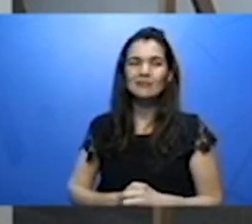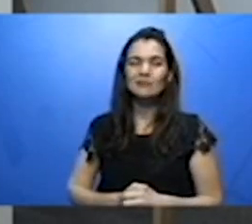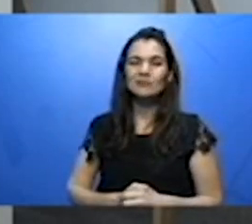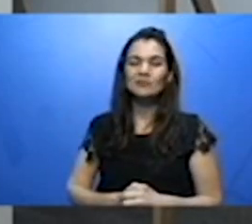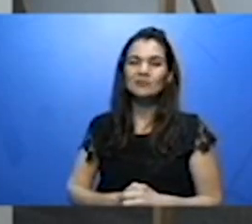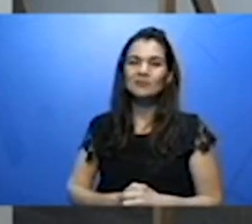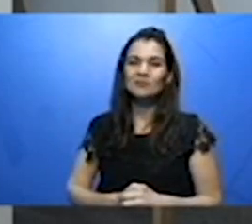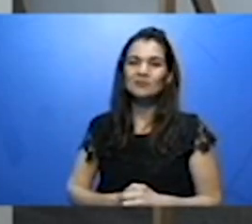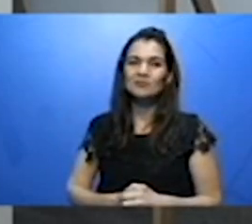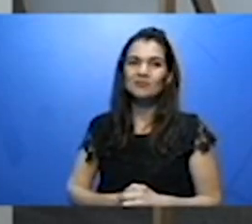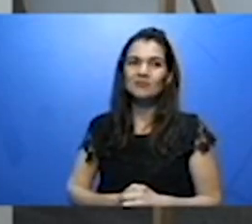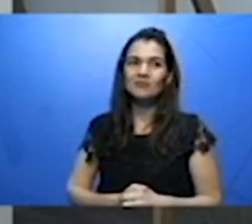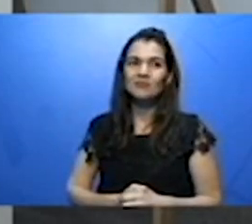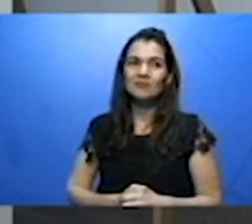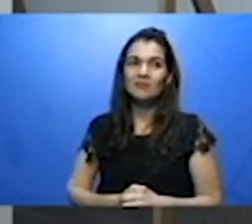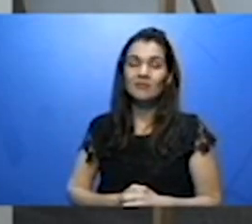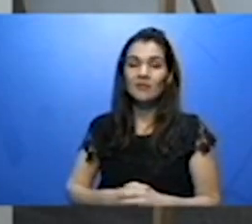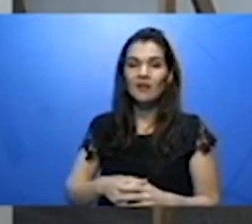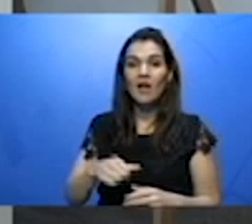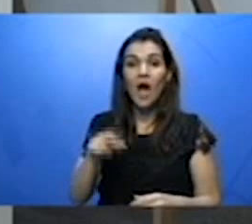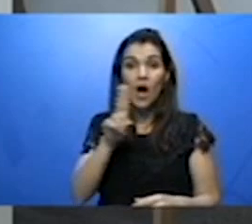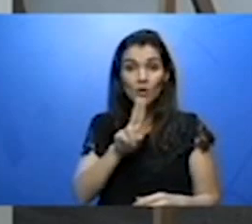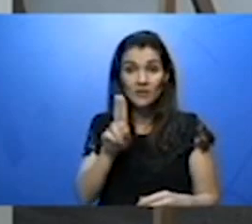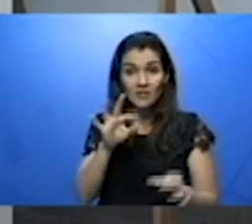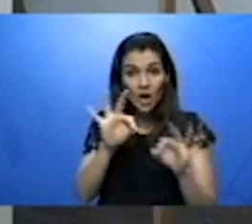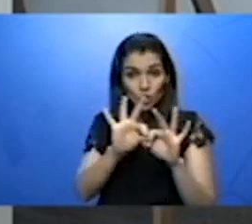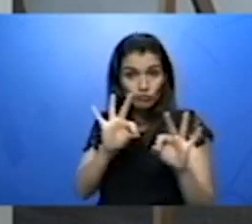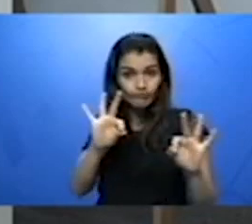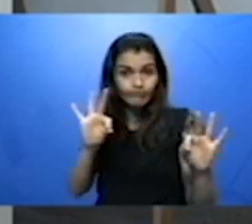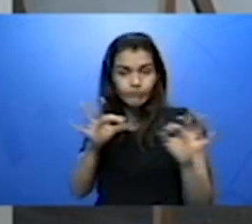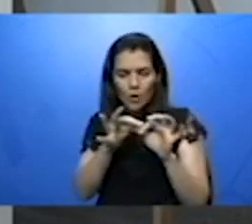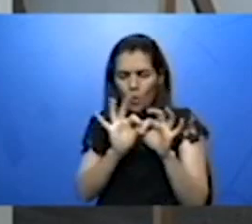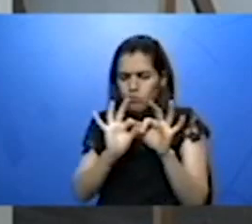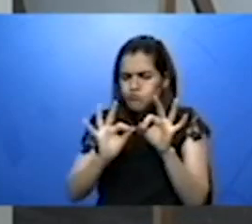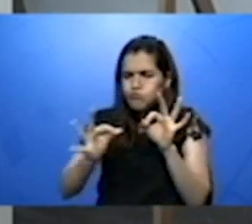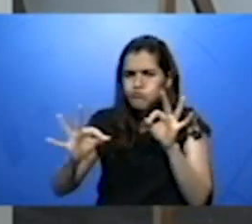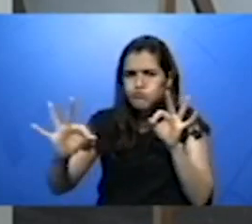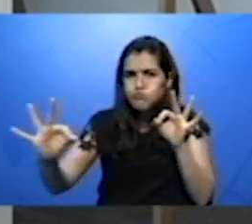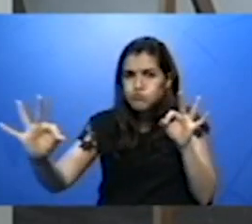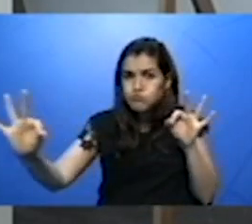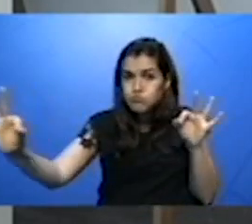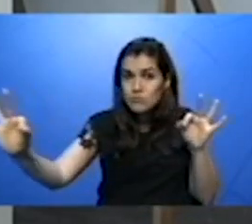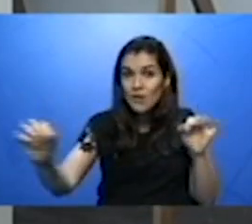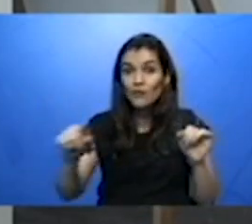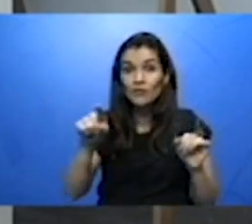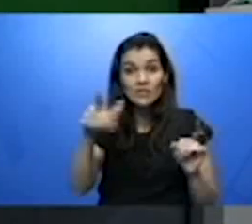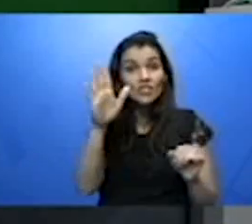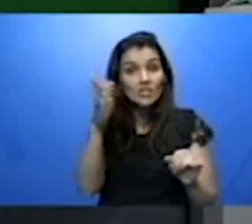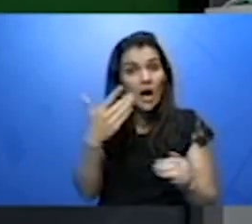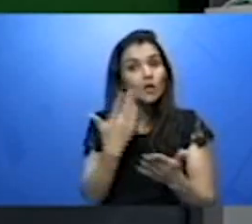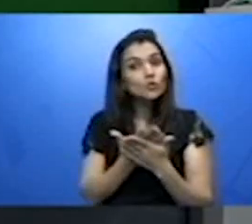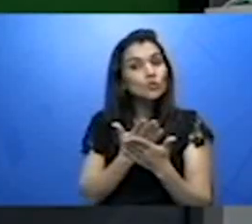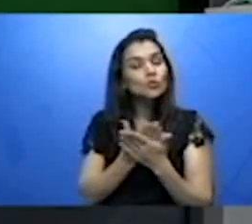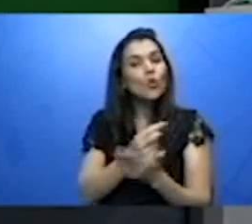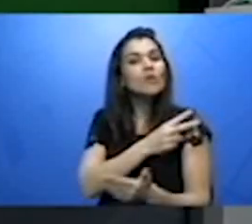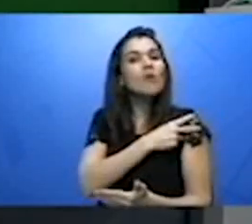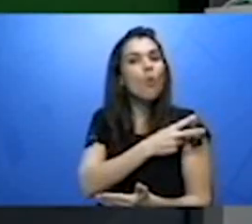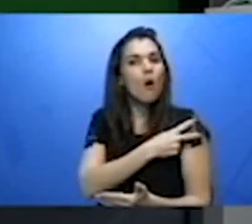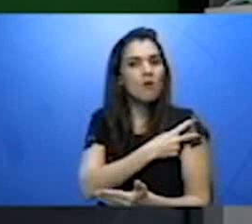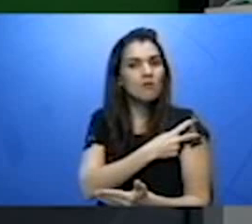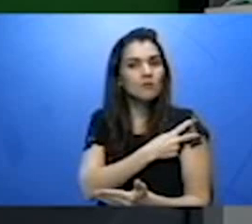comigo a unidade de medida de comprimento que você estudou no segundo ano então o